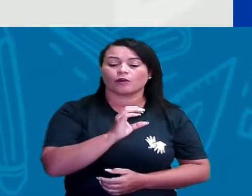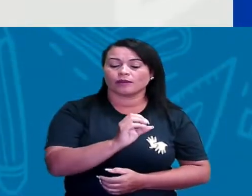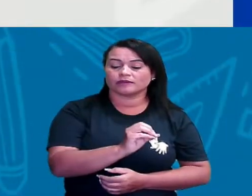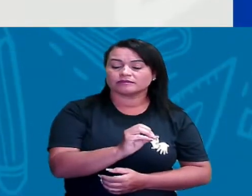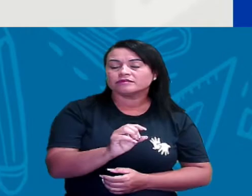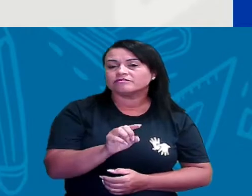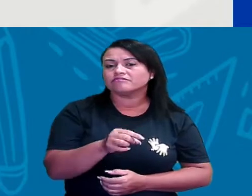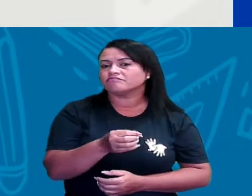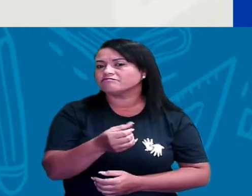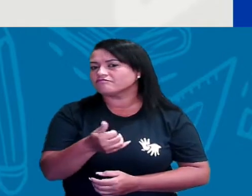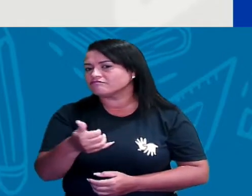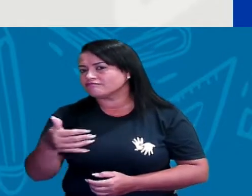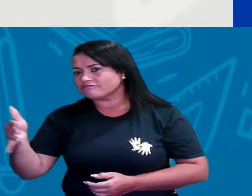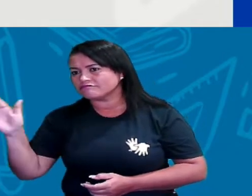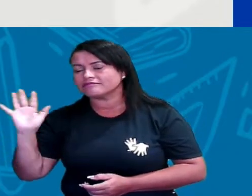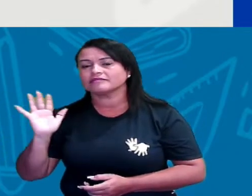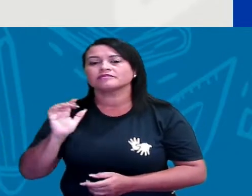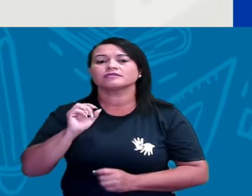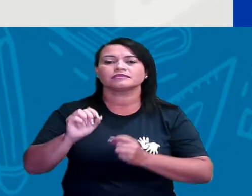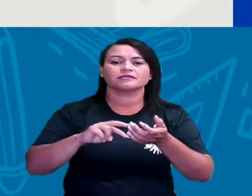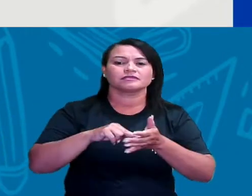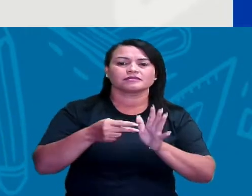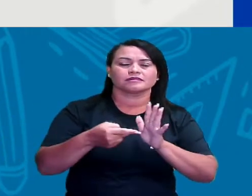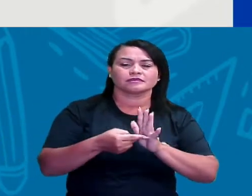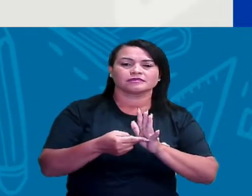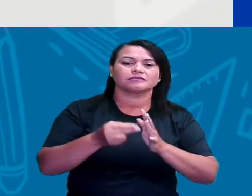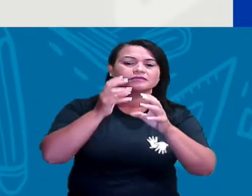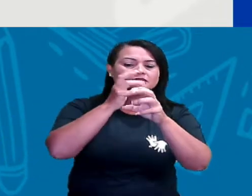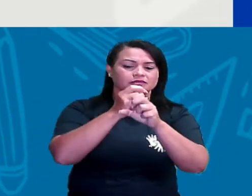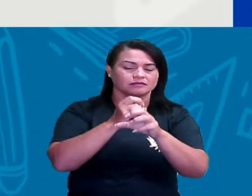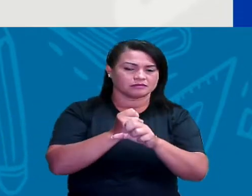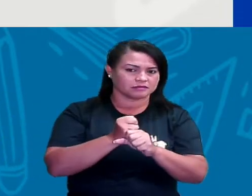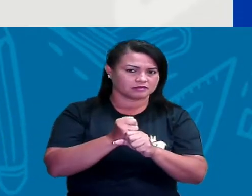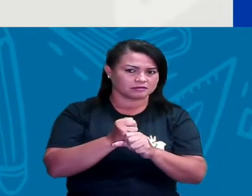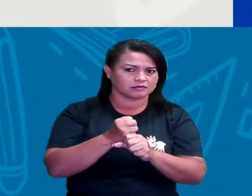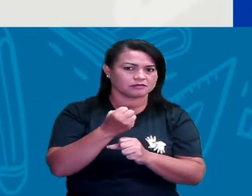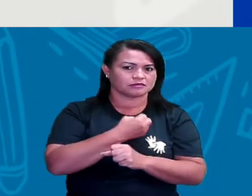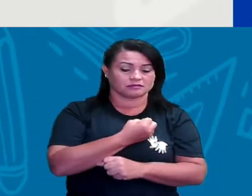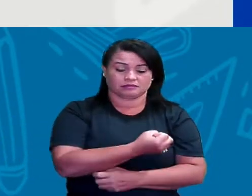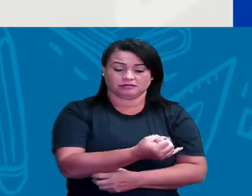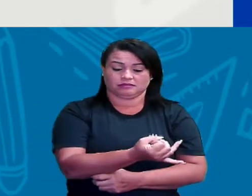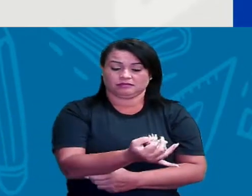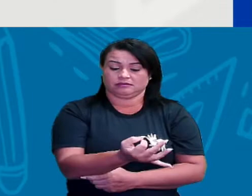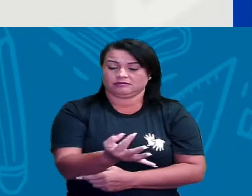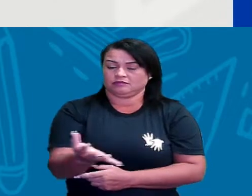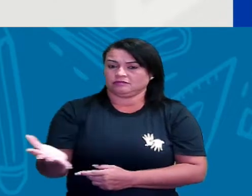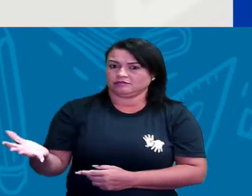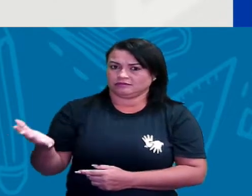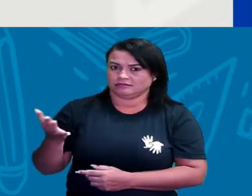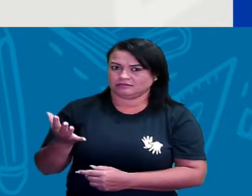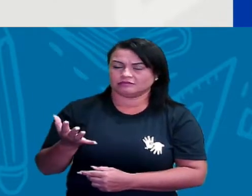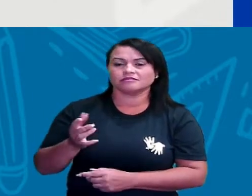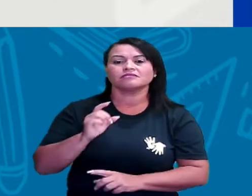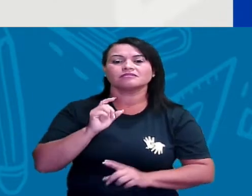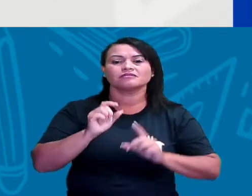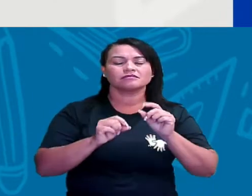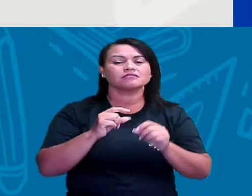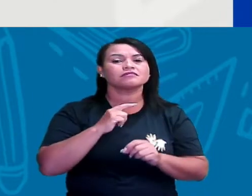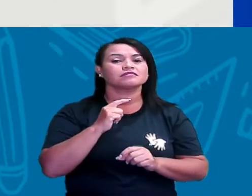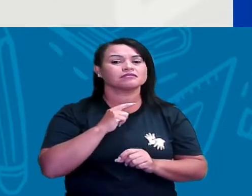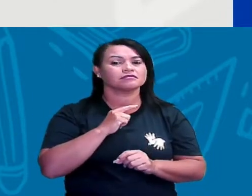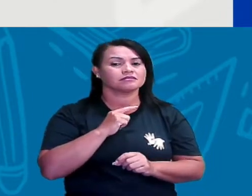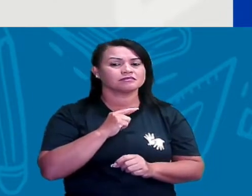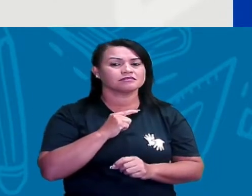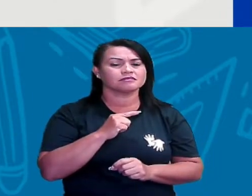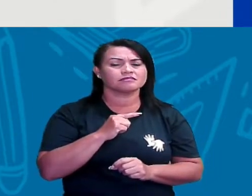científica, né, como tinha dito antes, serve para calcular o quê? Números muito grandes, tá certo? Então, temos o seguinte, ó.